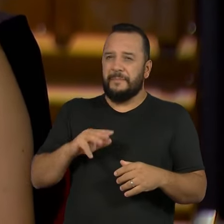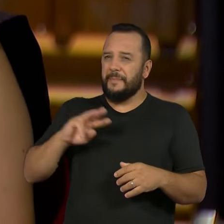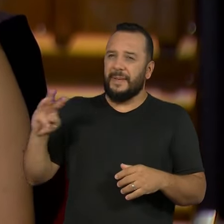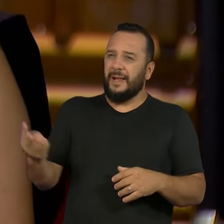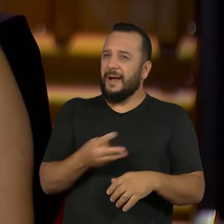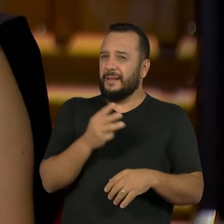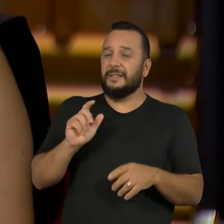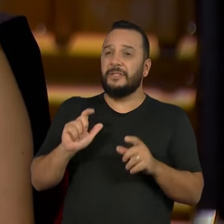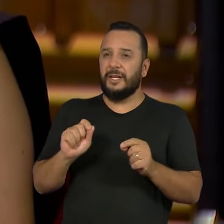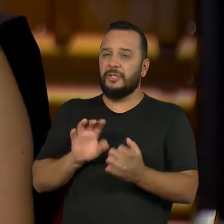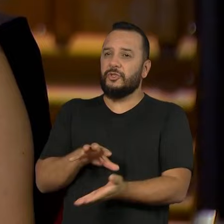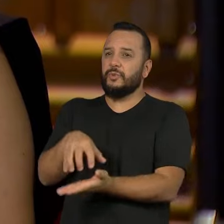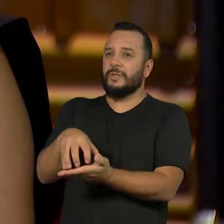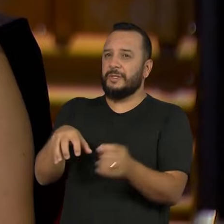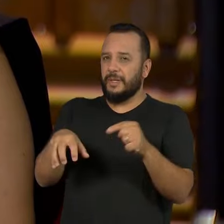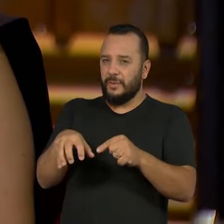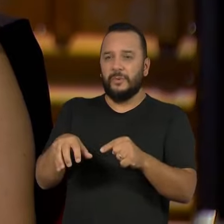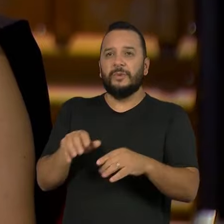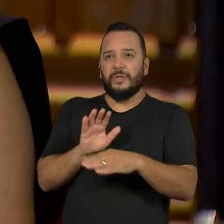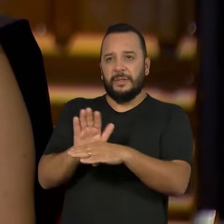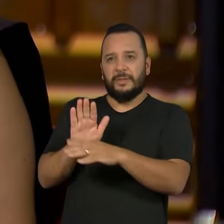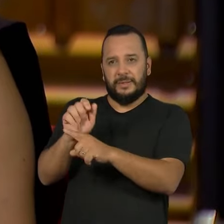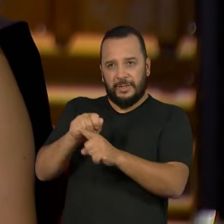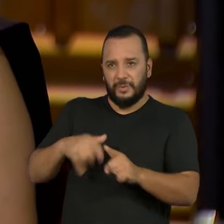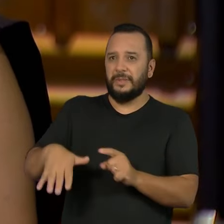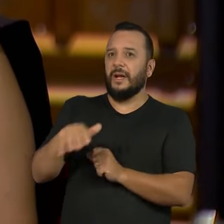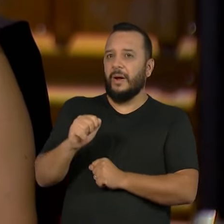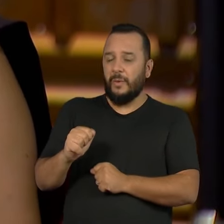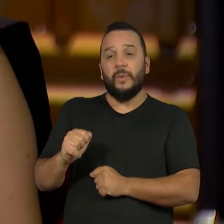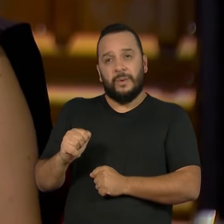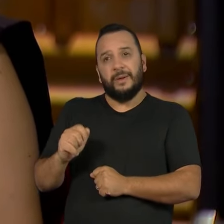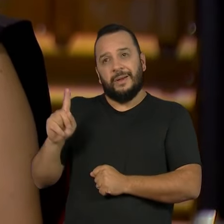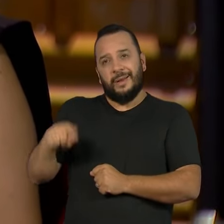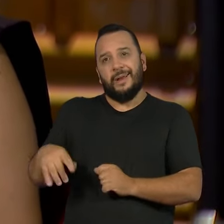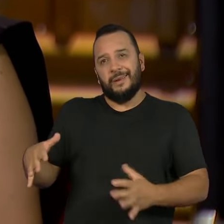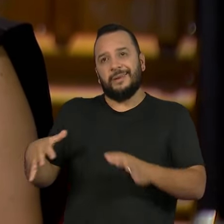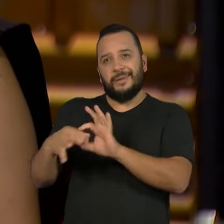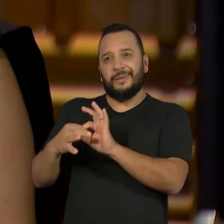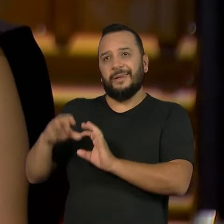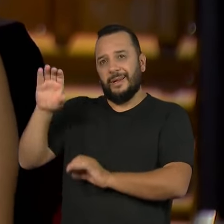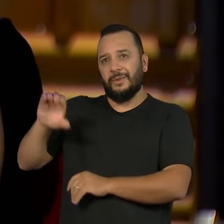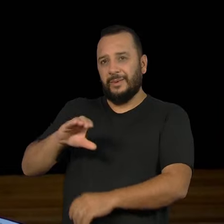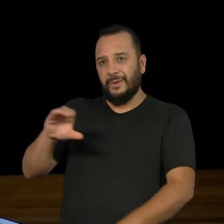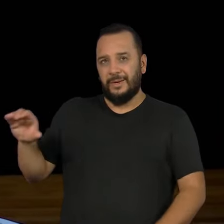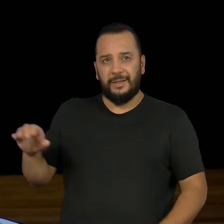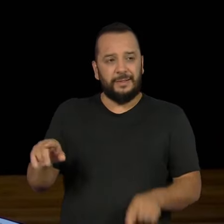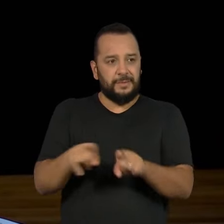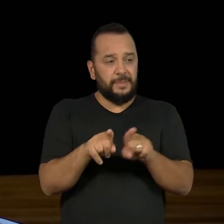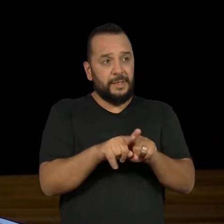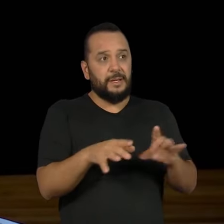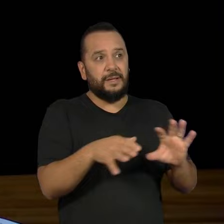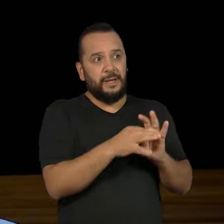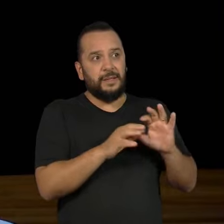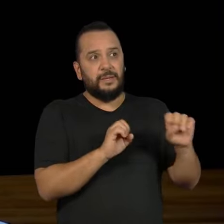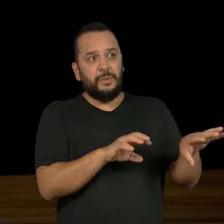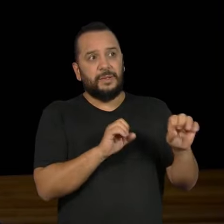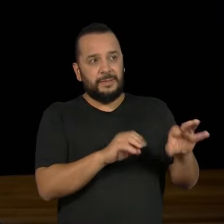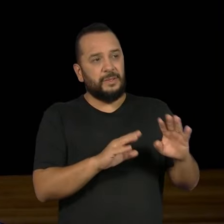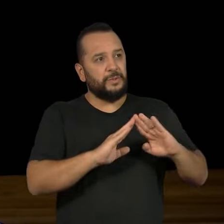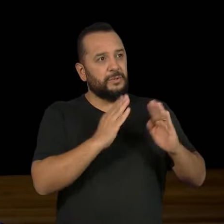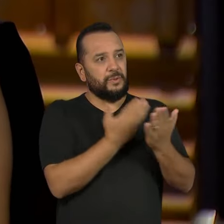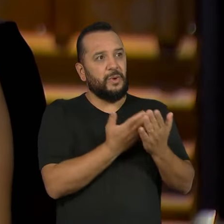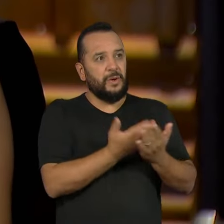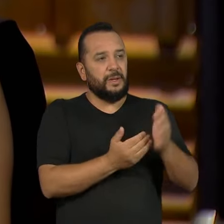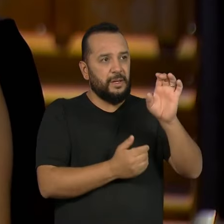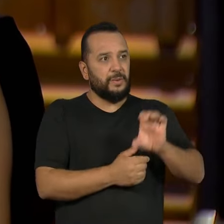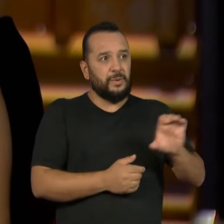eh territoriais de assistência social são ligadas à igreja católica e educação também né is e o